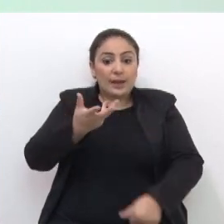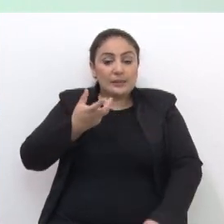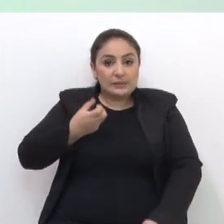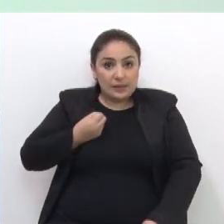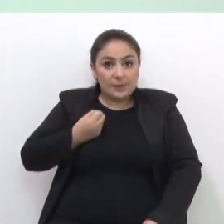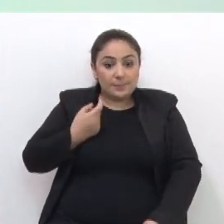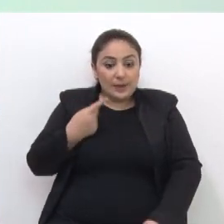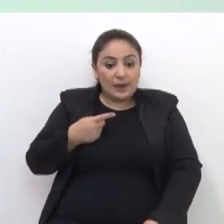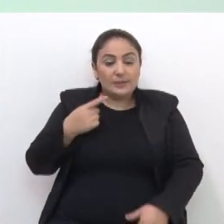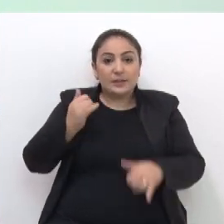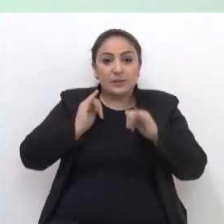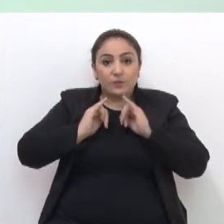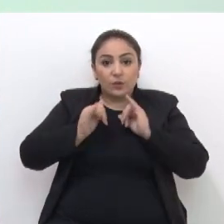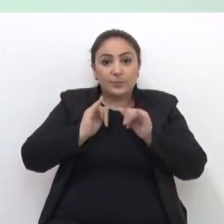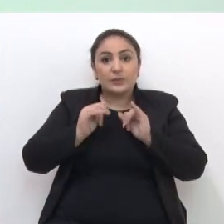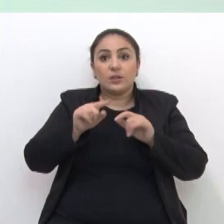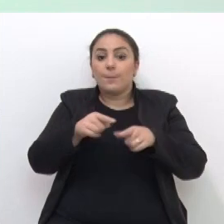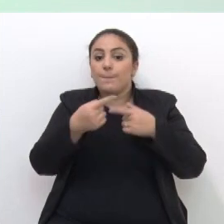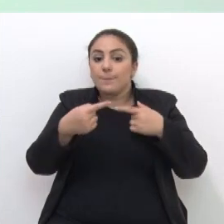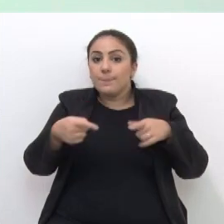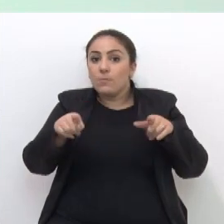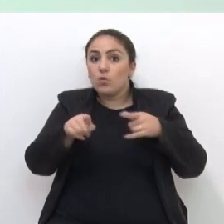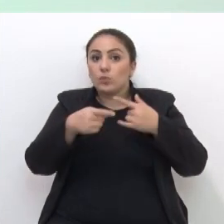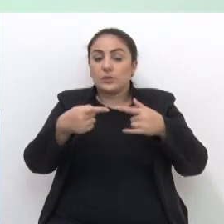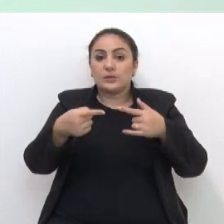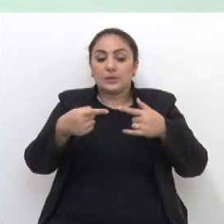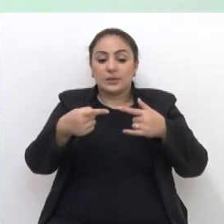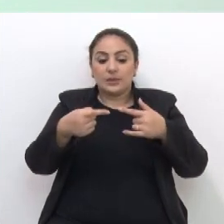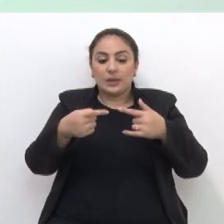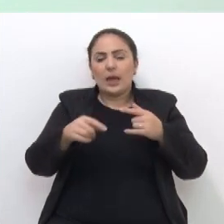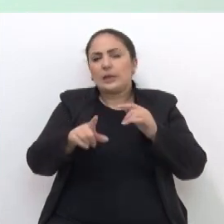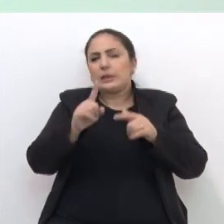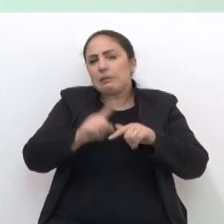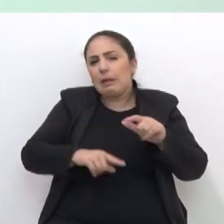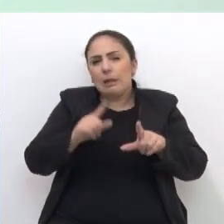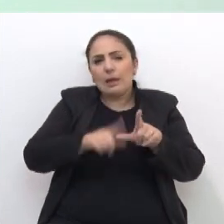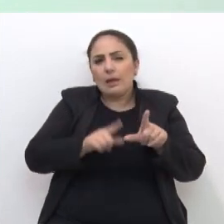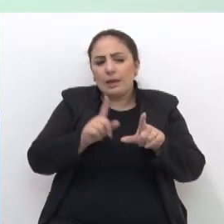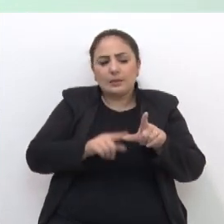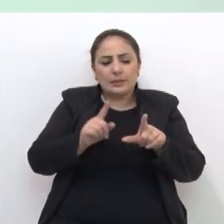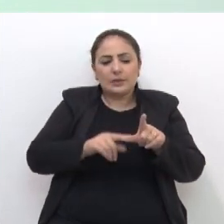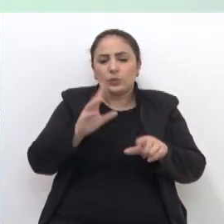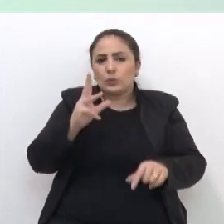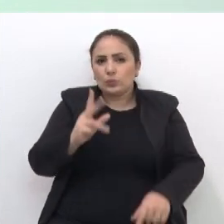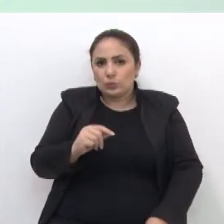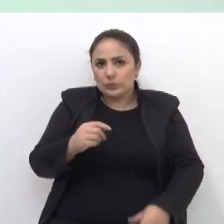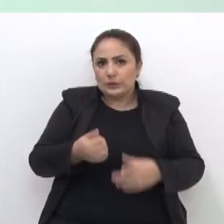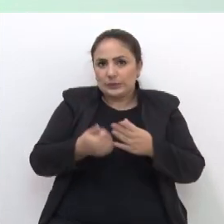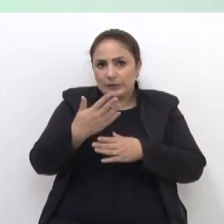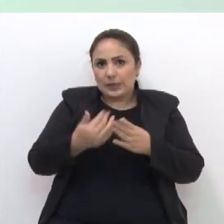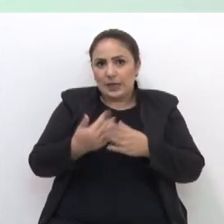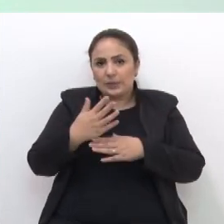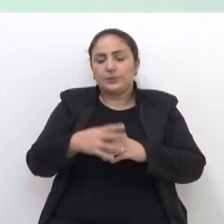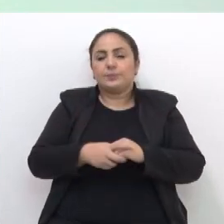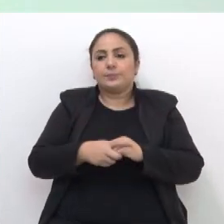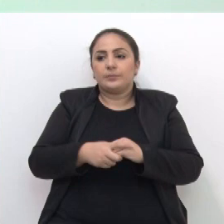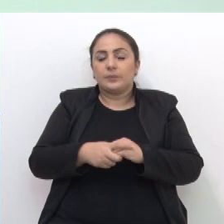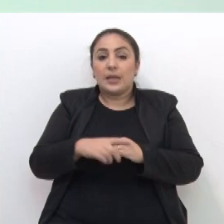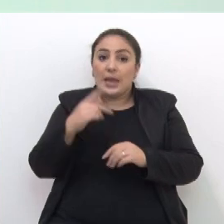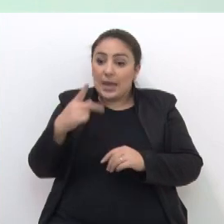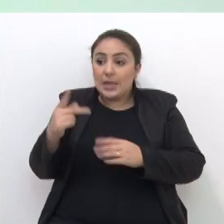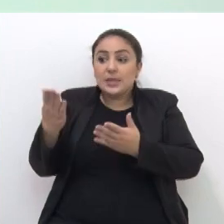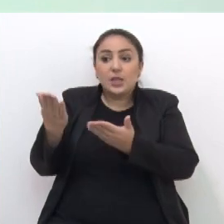recebendo essa informação através da música, através das letras que são compostas pela